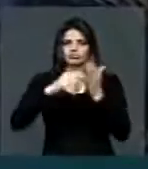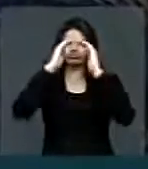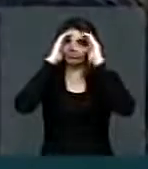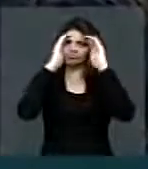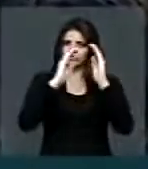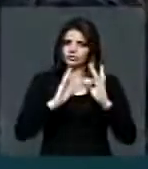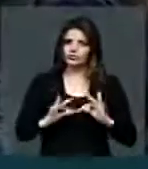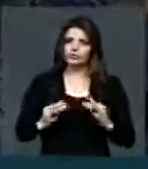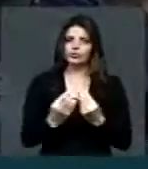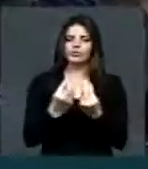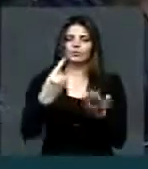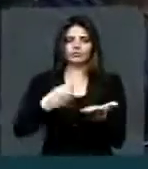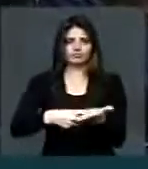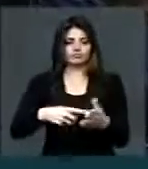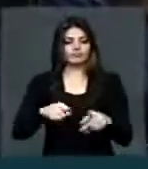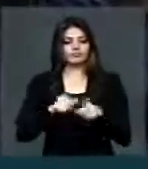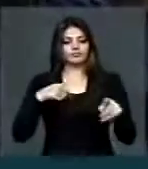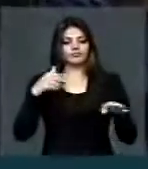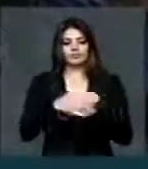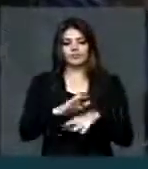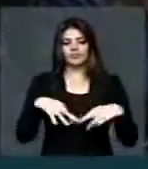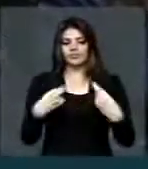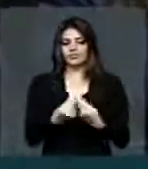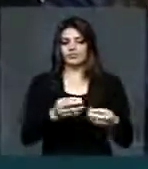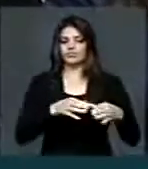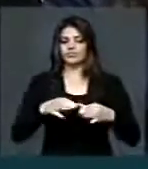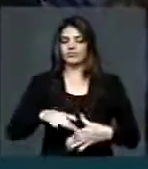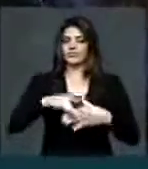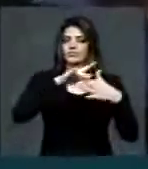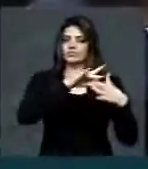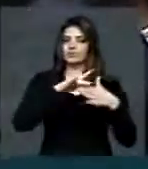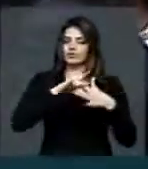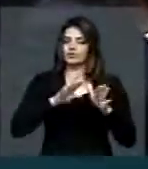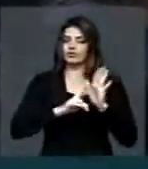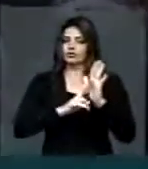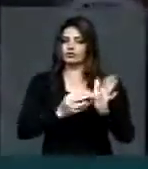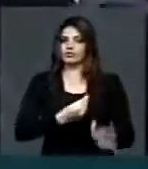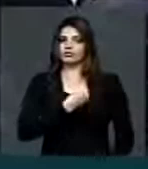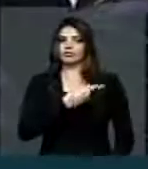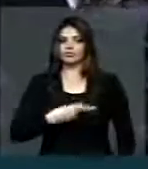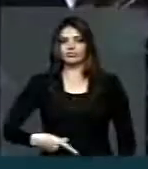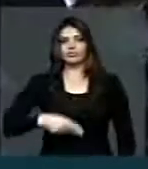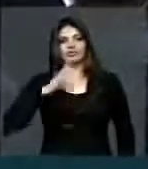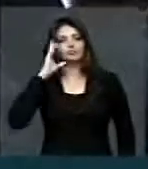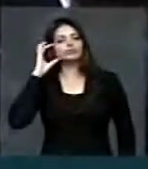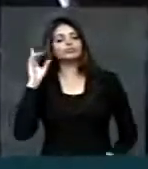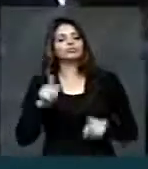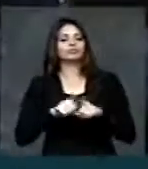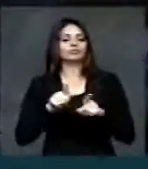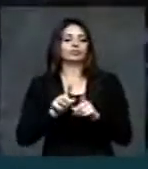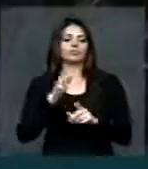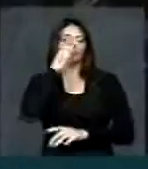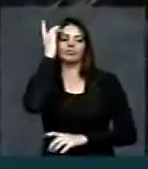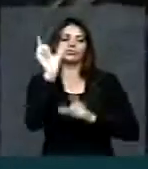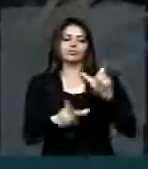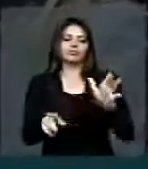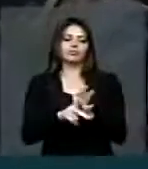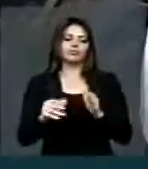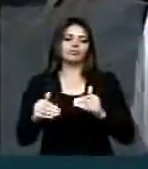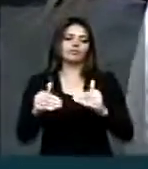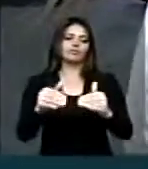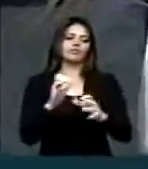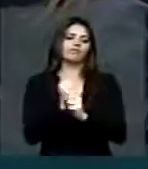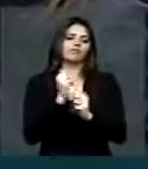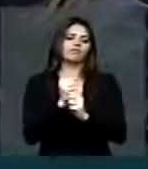todos eles, e participamos da reunião do Colégio de Líderes com a presença da presidenta Dilma, dos membros do Ministério da Fazenda e com a reunião proposta